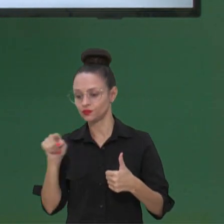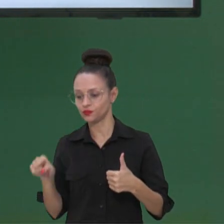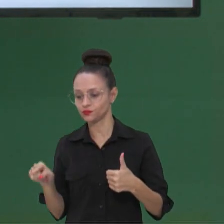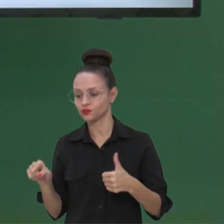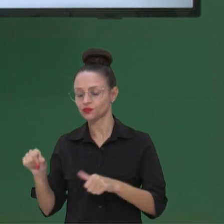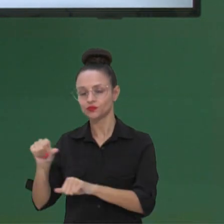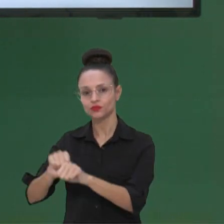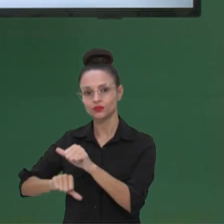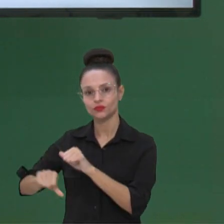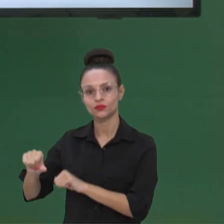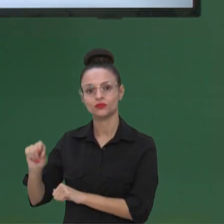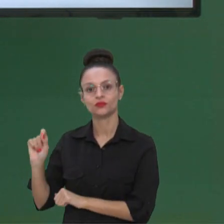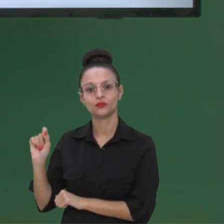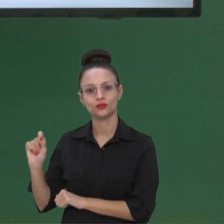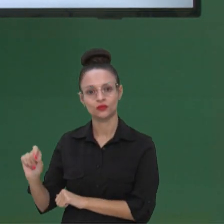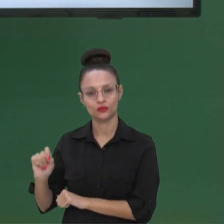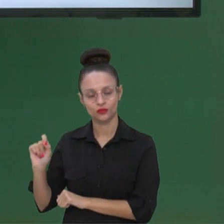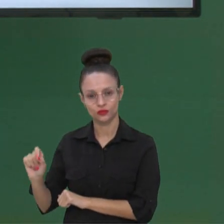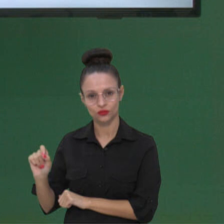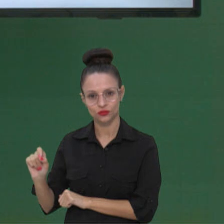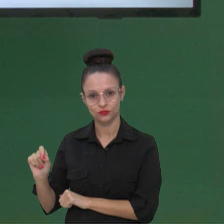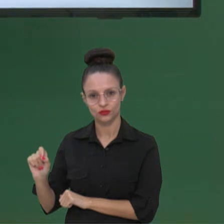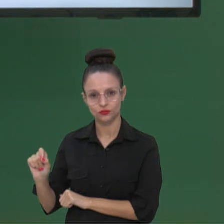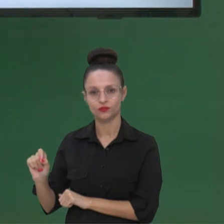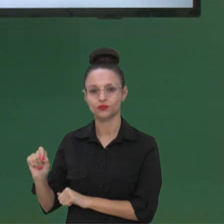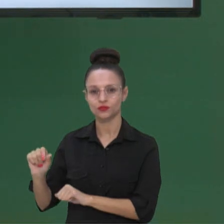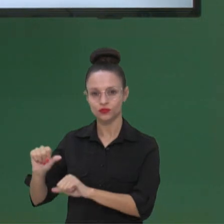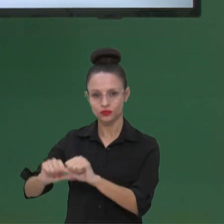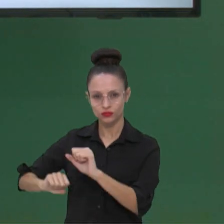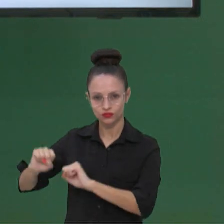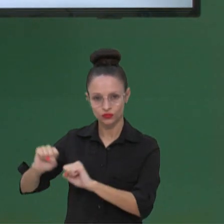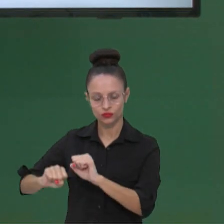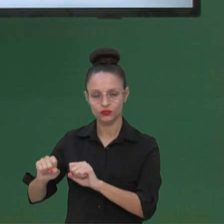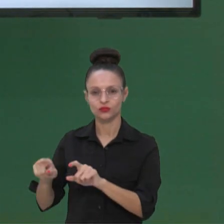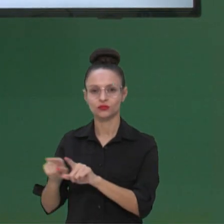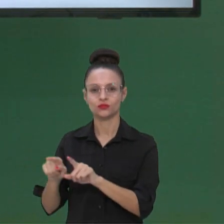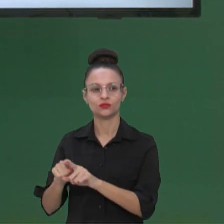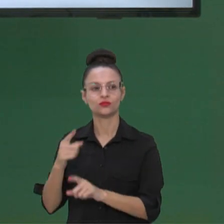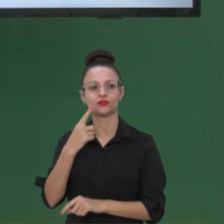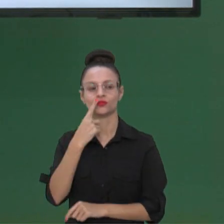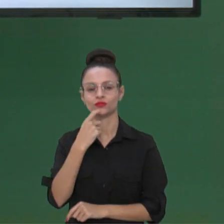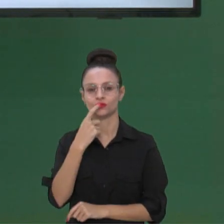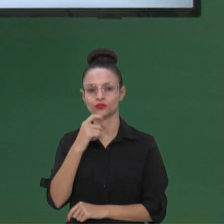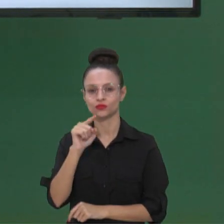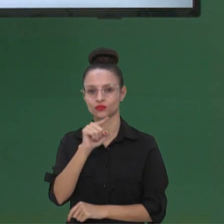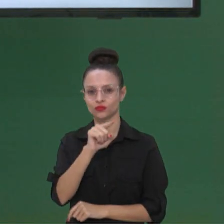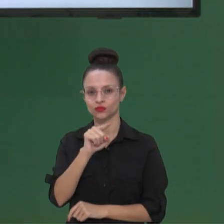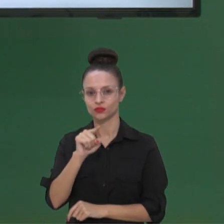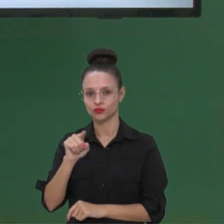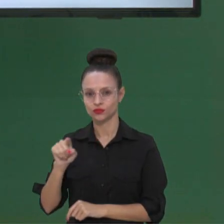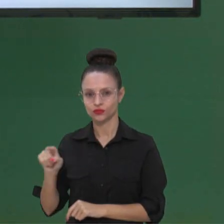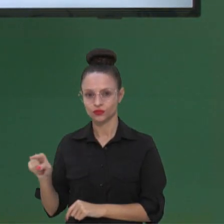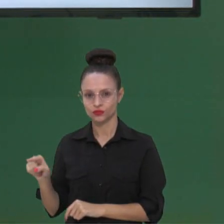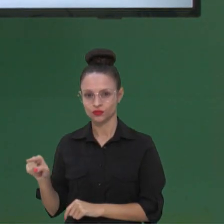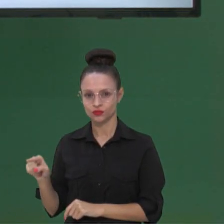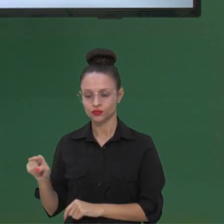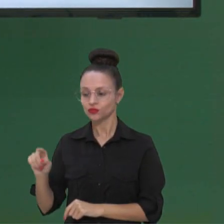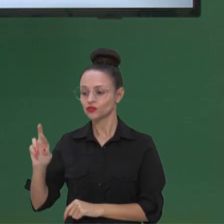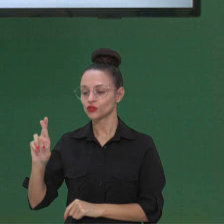era transformado nessas manufaturas, e a flecha em vermelho mostra a ida de